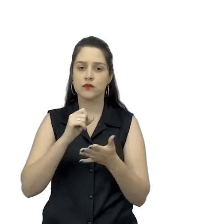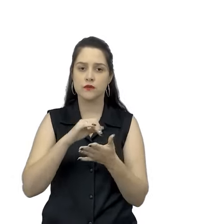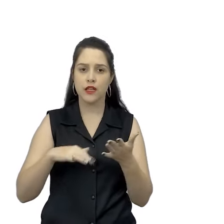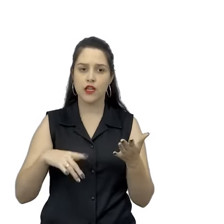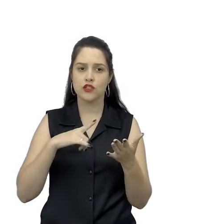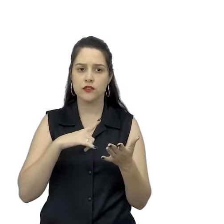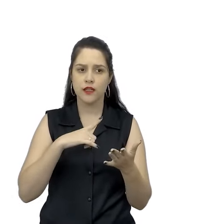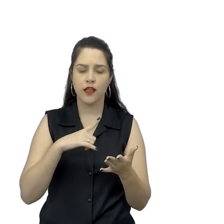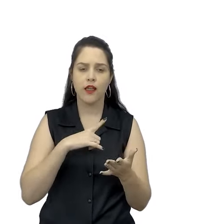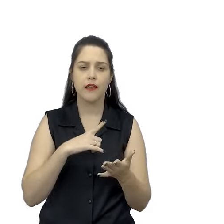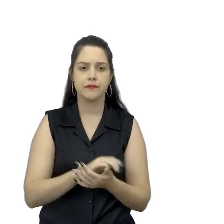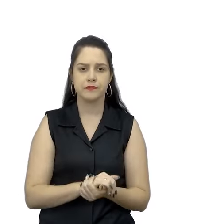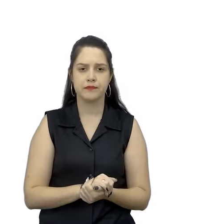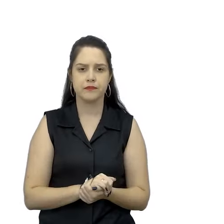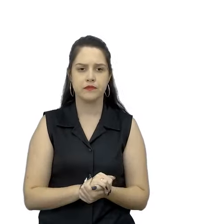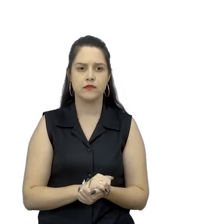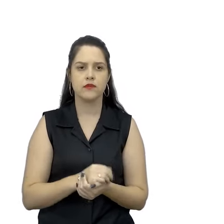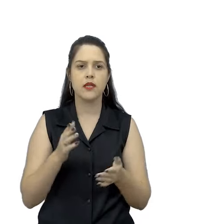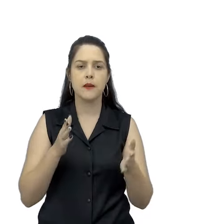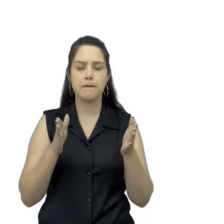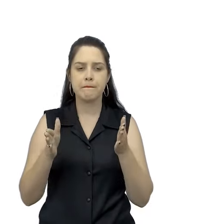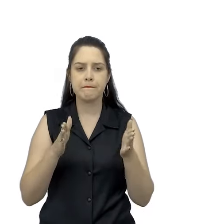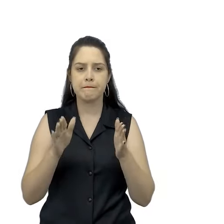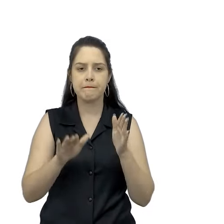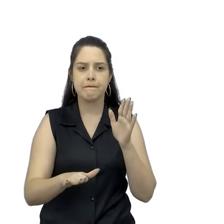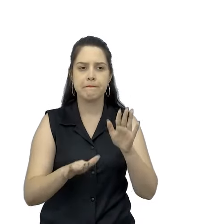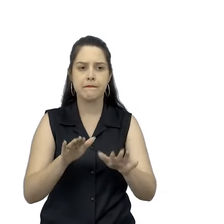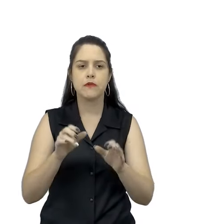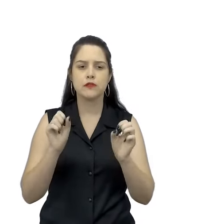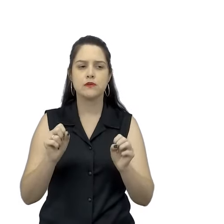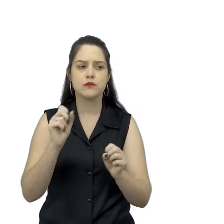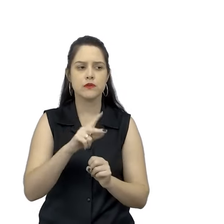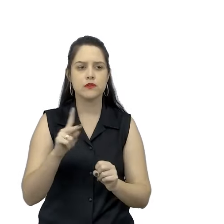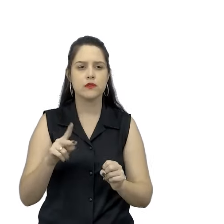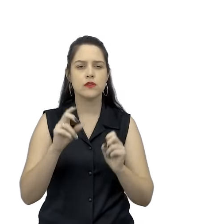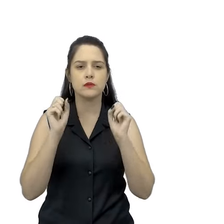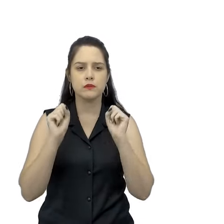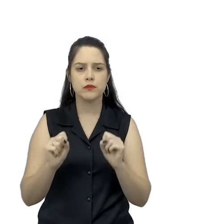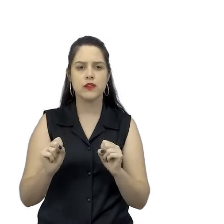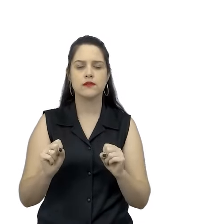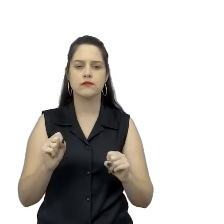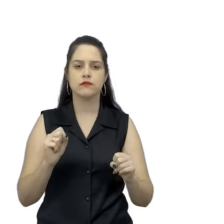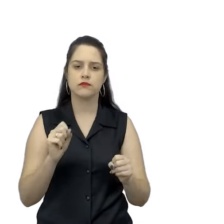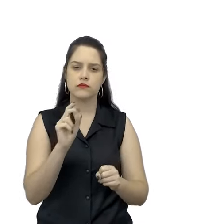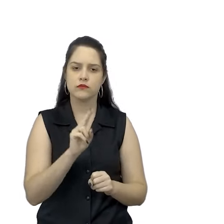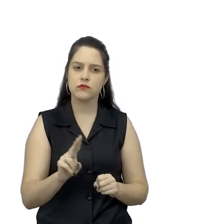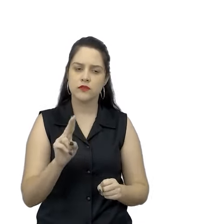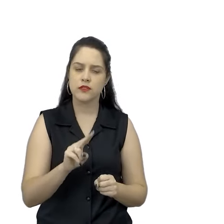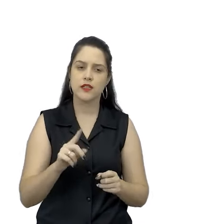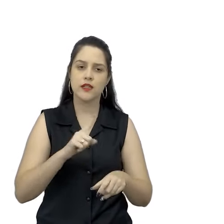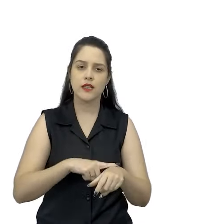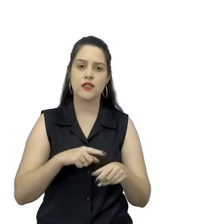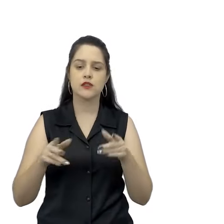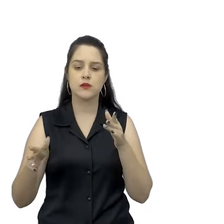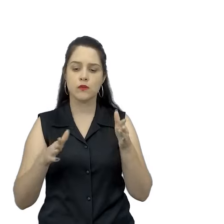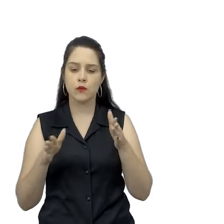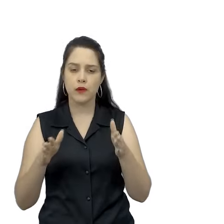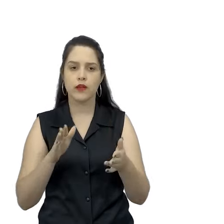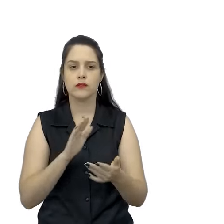Nós pensamos aqui em passos para que os professores possam, com seus pares, nesse momento de